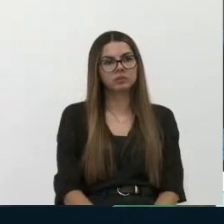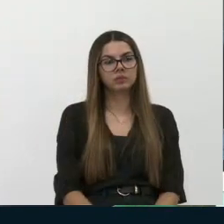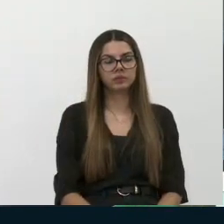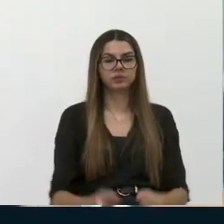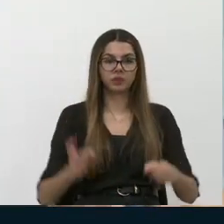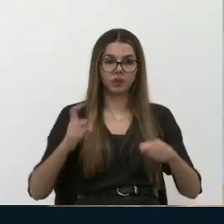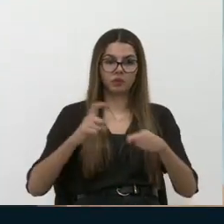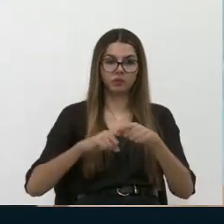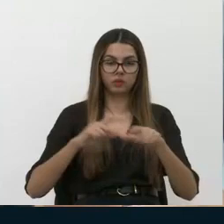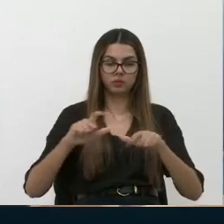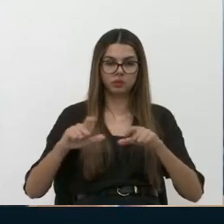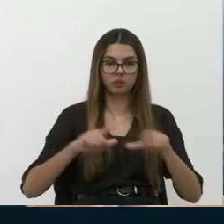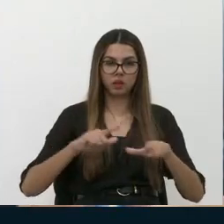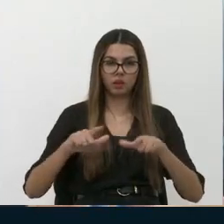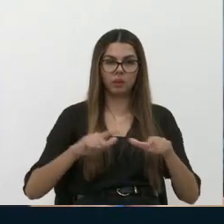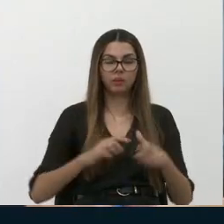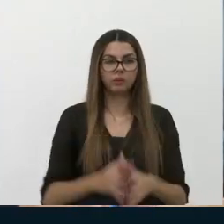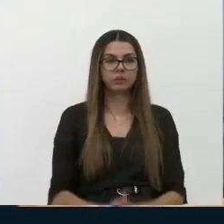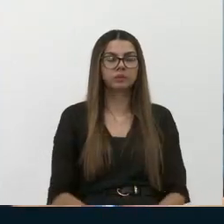Reabertos os trabalhos.